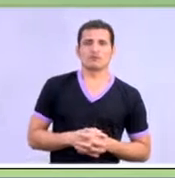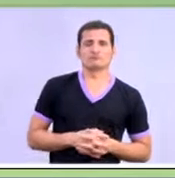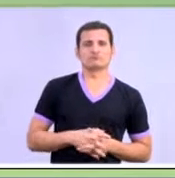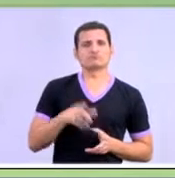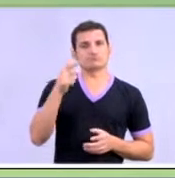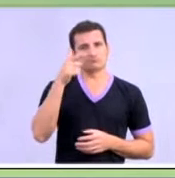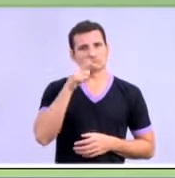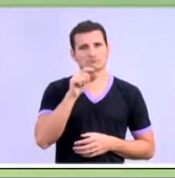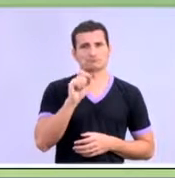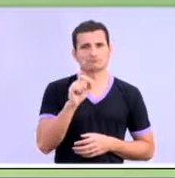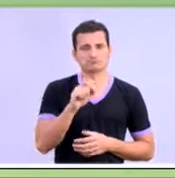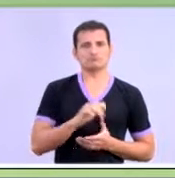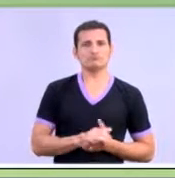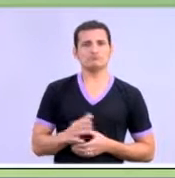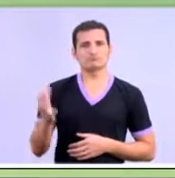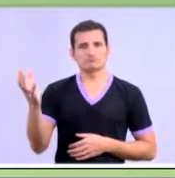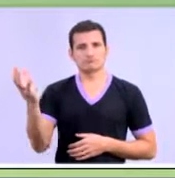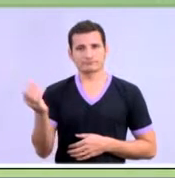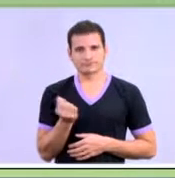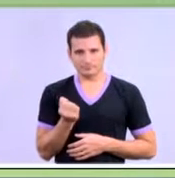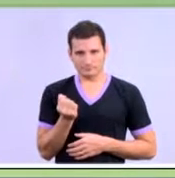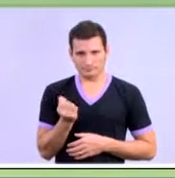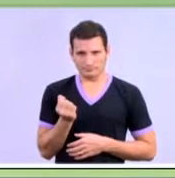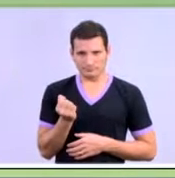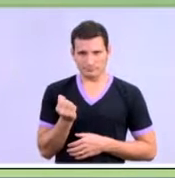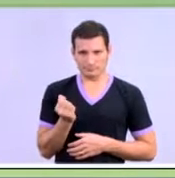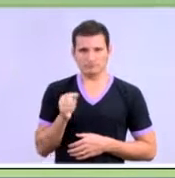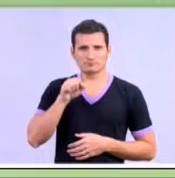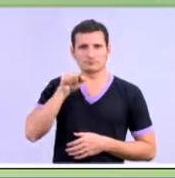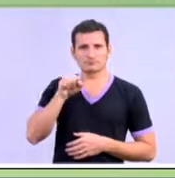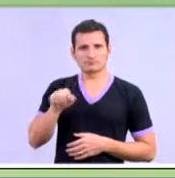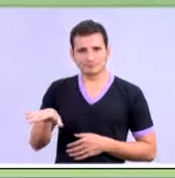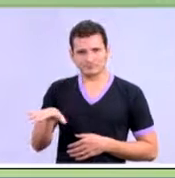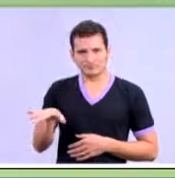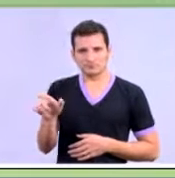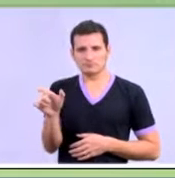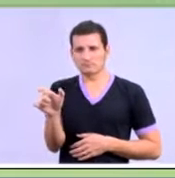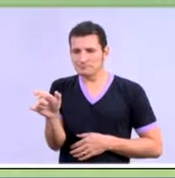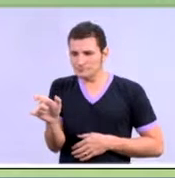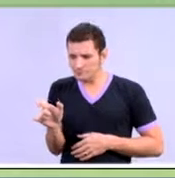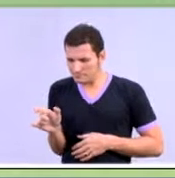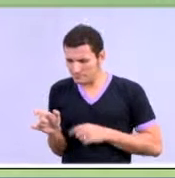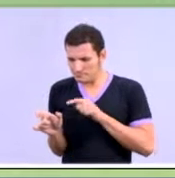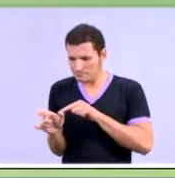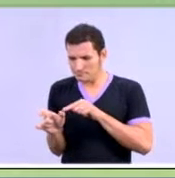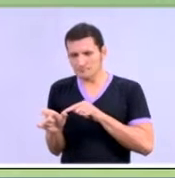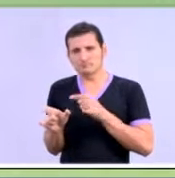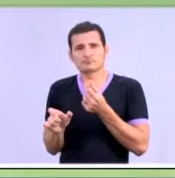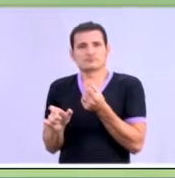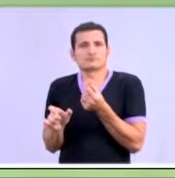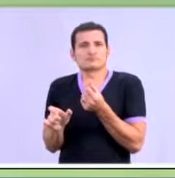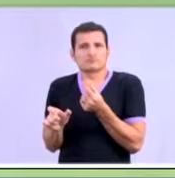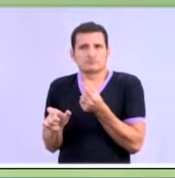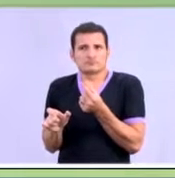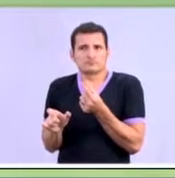sacar, depositar, tirar saldo e transferir. Olha aqui.